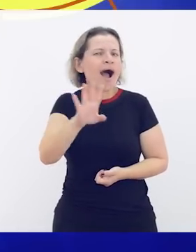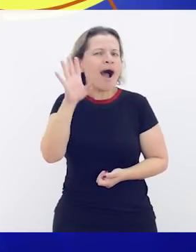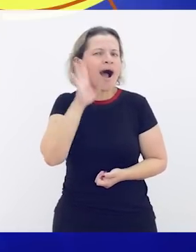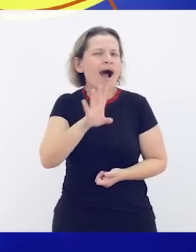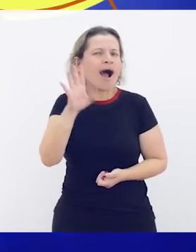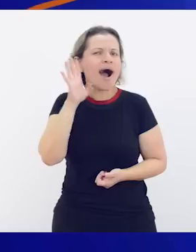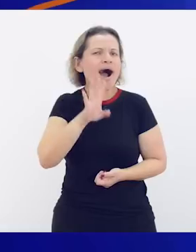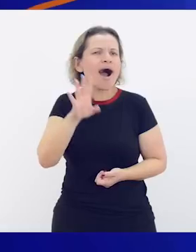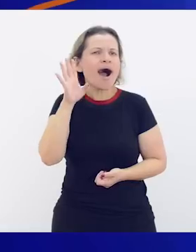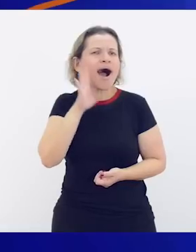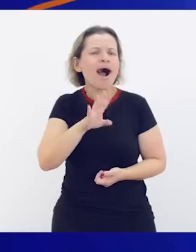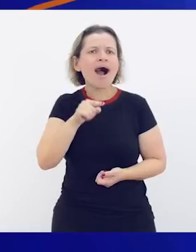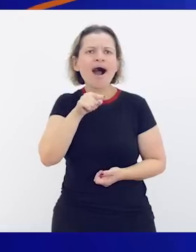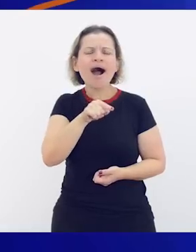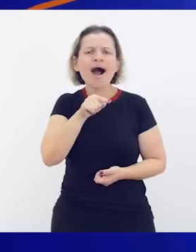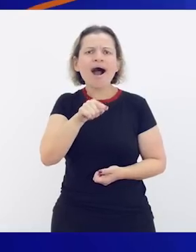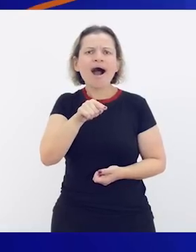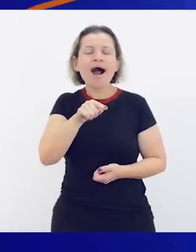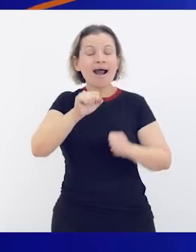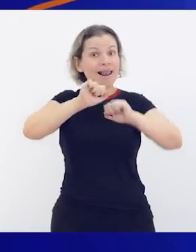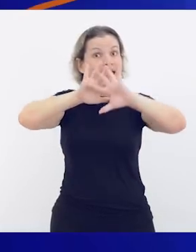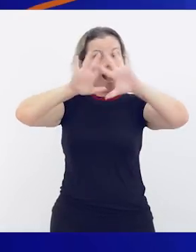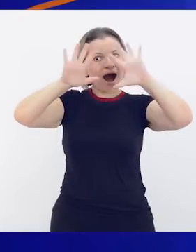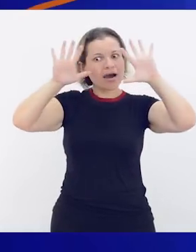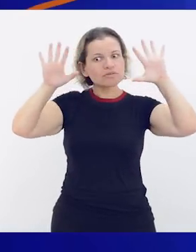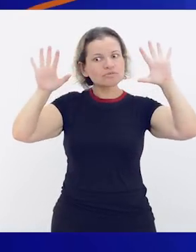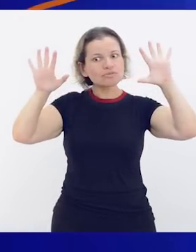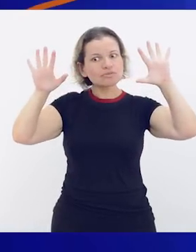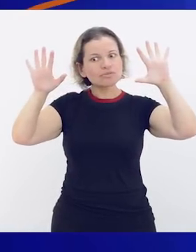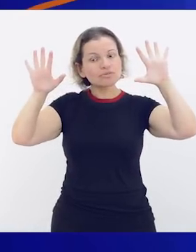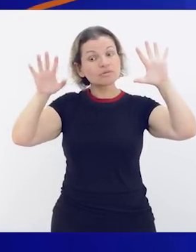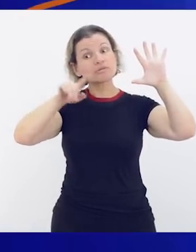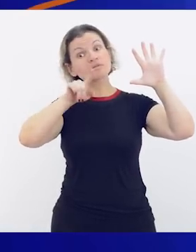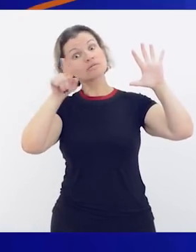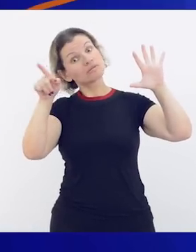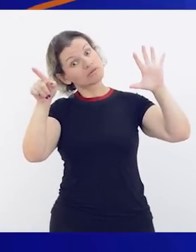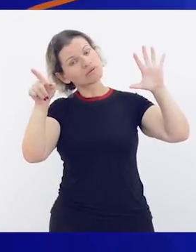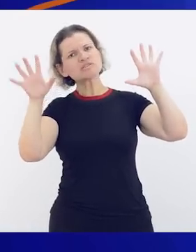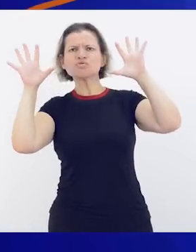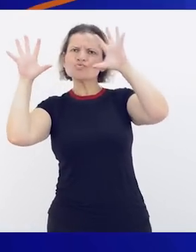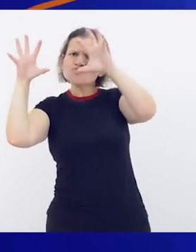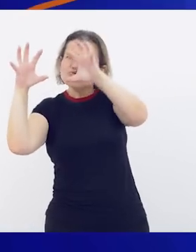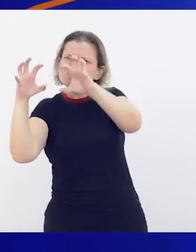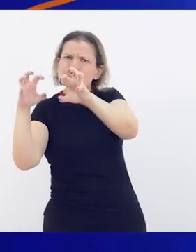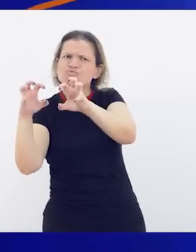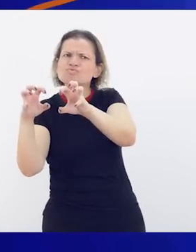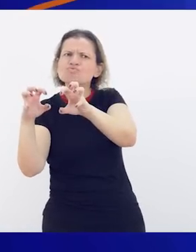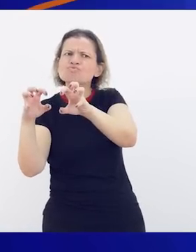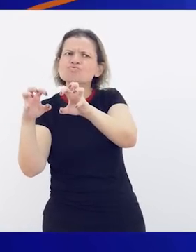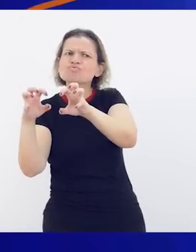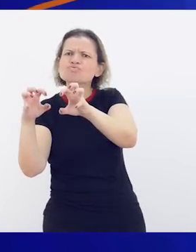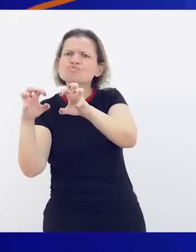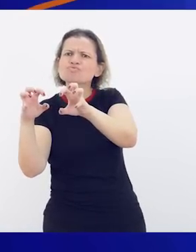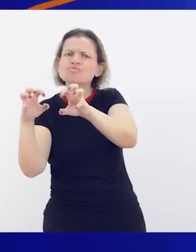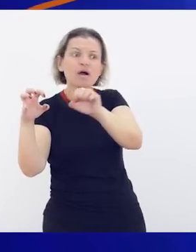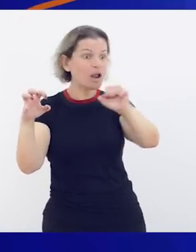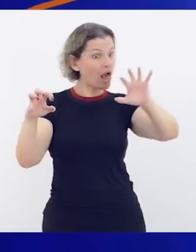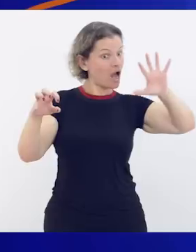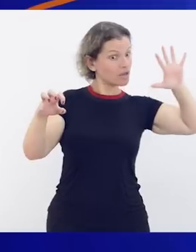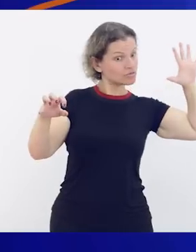Olha, que legal! O lado de cá está bem clarinho. E o lado de lá está muito